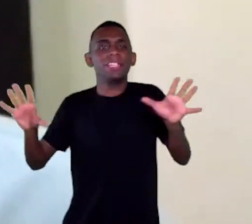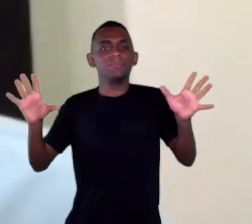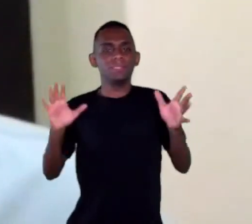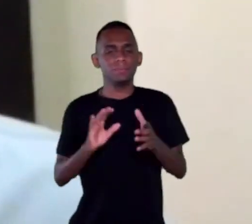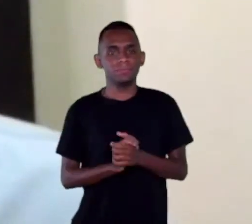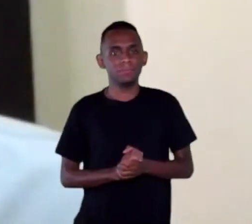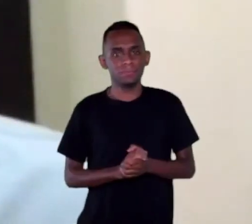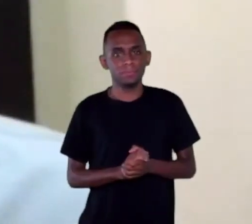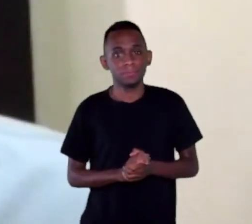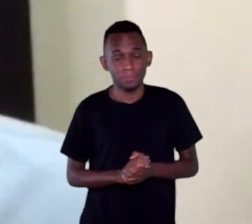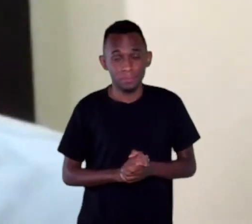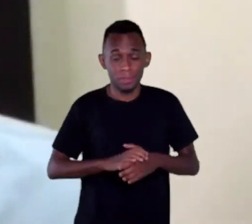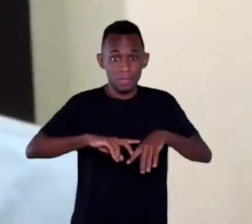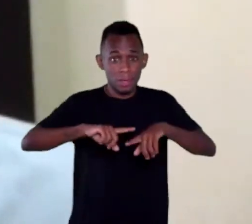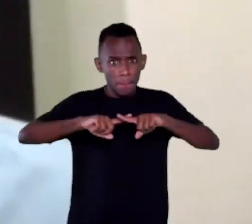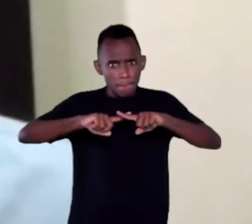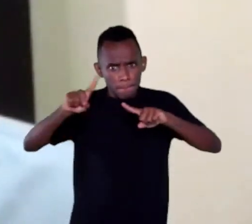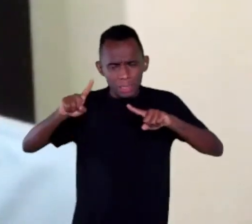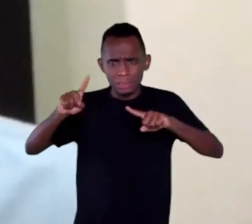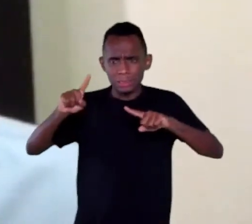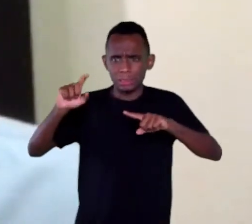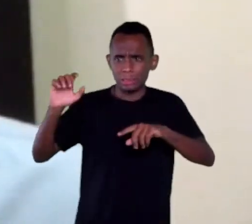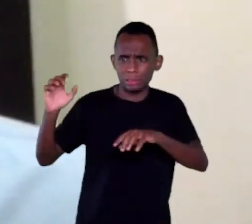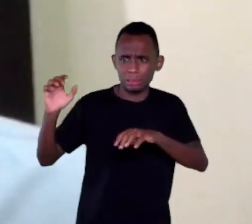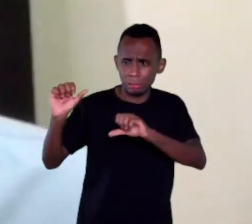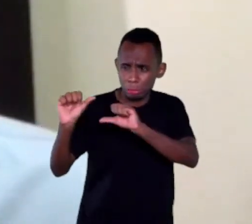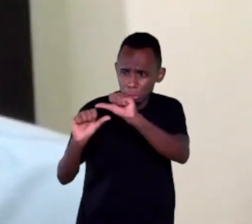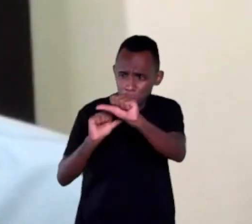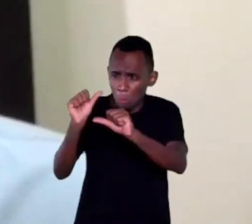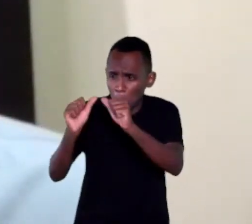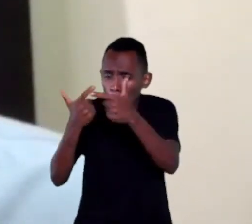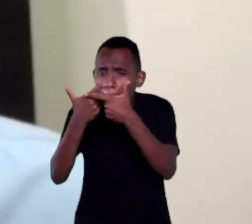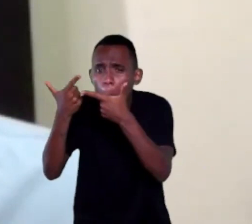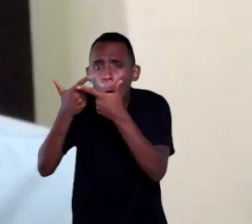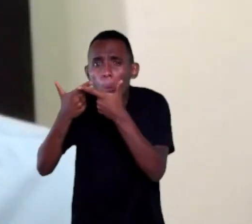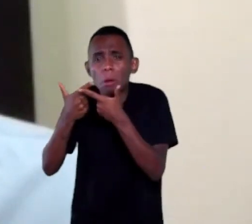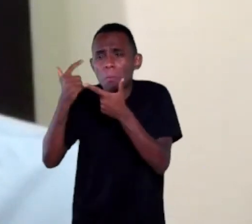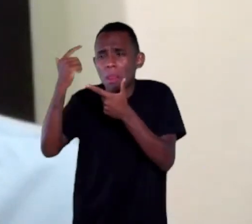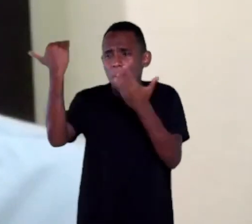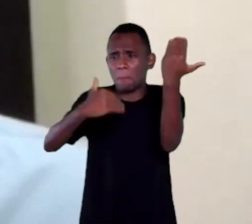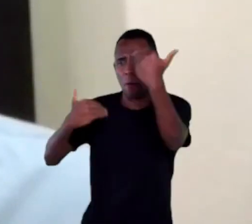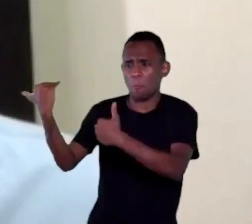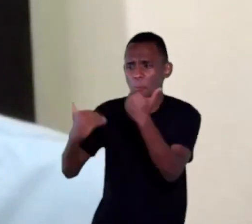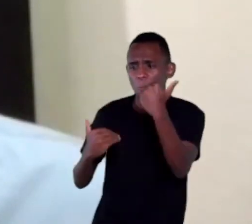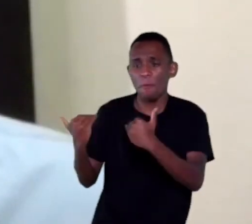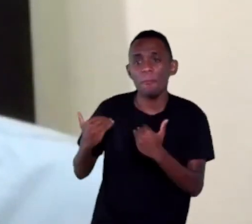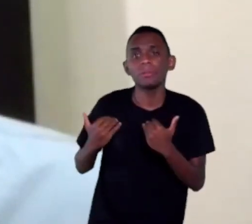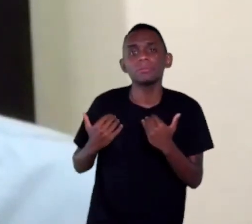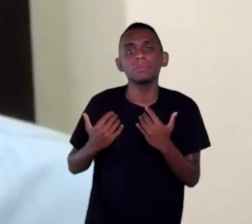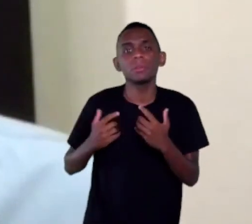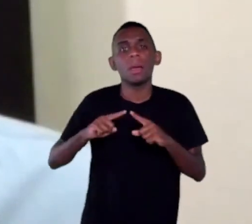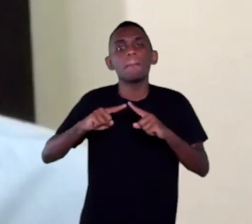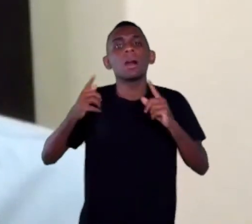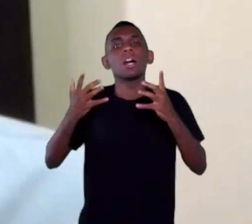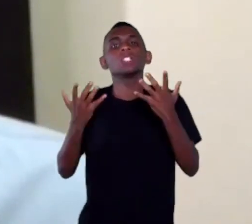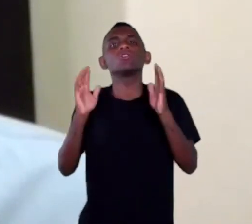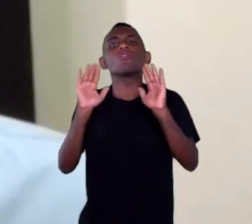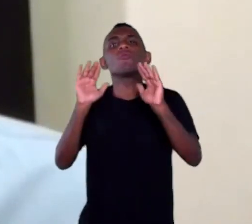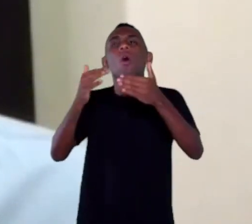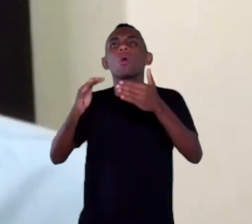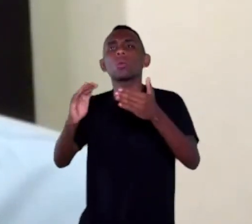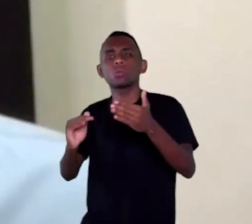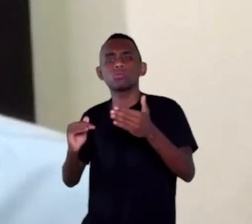que mesmo com seus nós aparentes pela mutilação, buscam sempre o alto, e mesmo